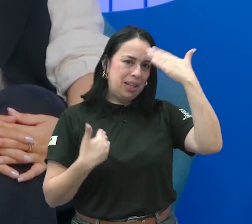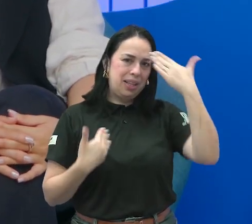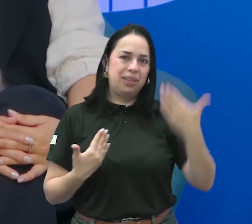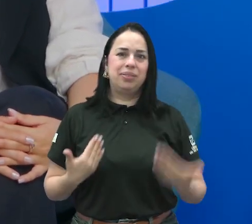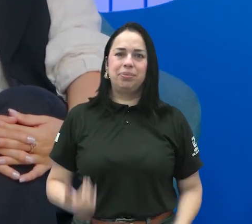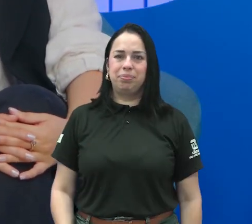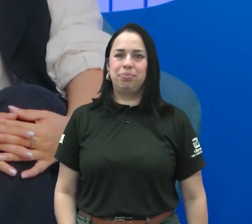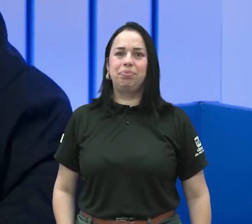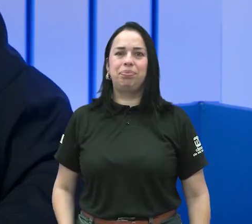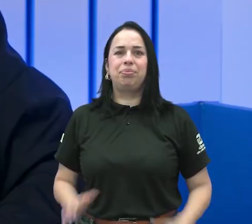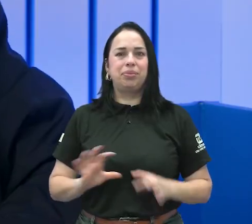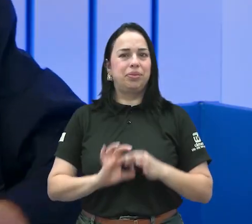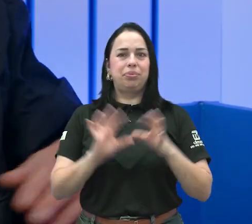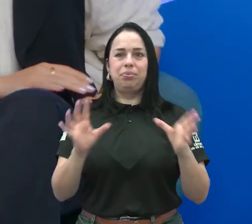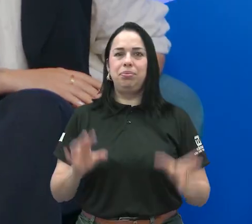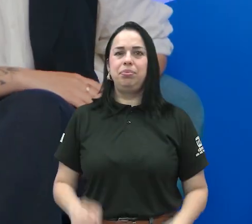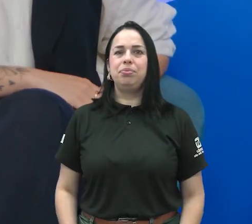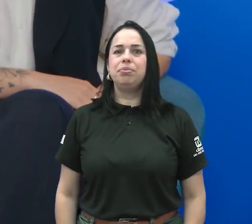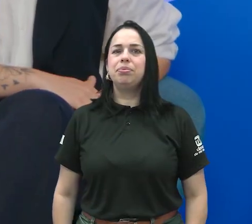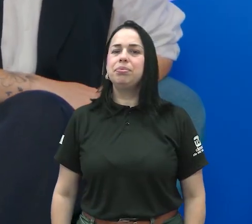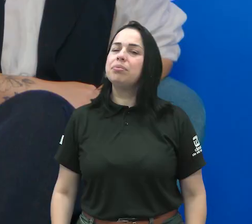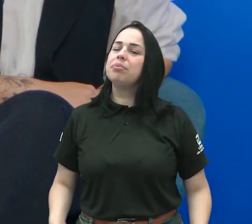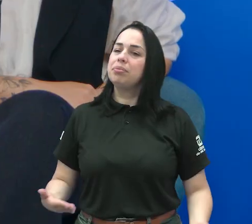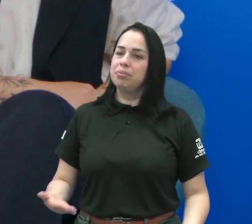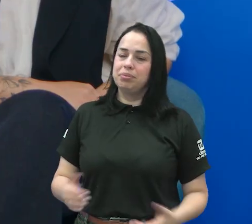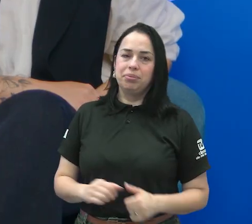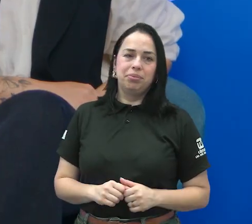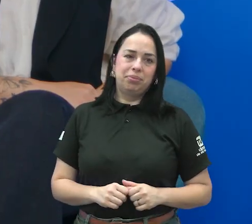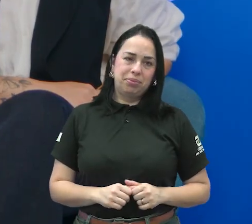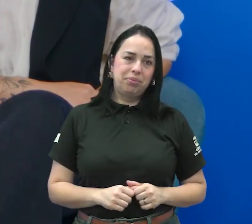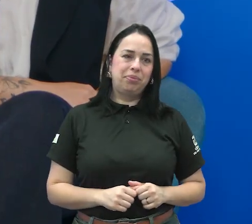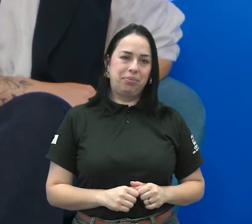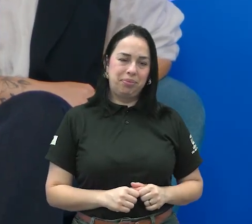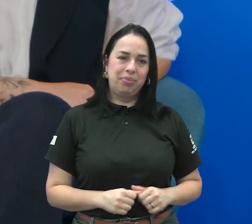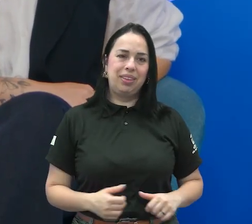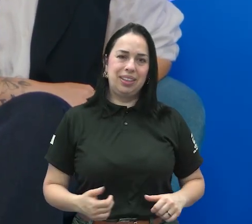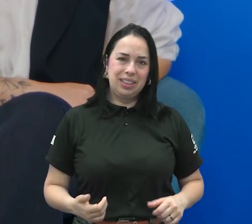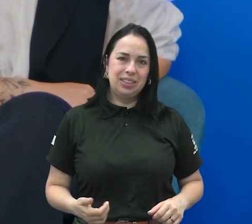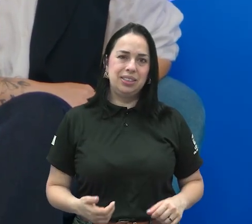próxima ocasião. Opa, sim, fico à disposição. Júlia,